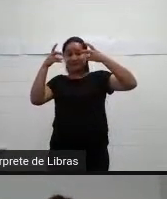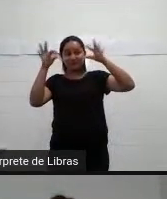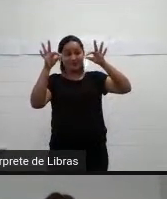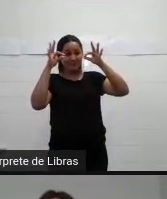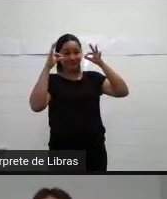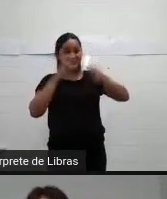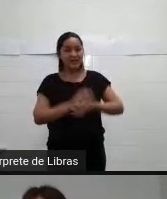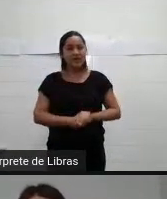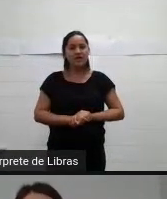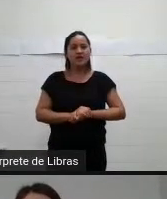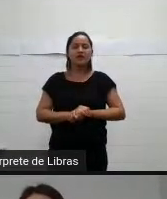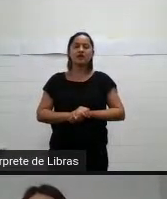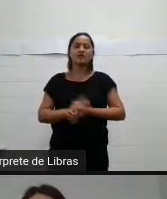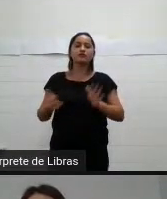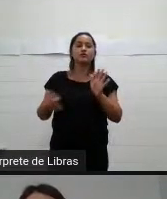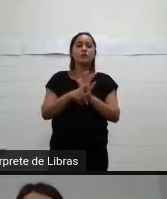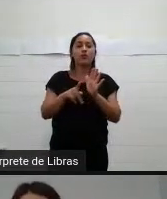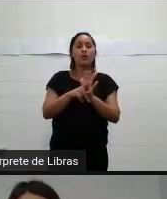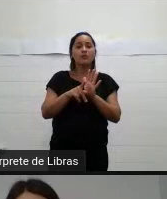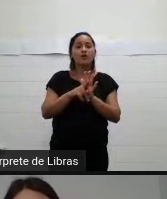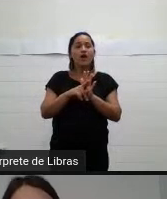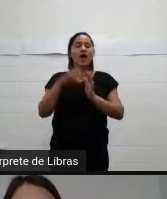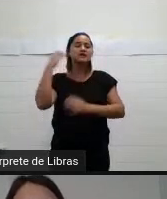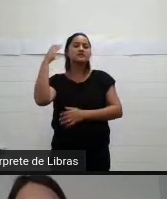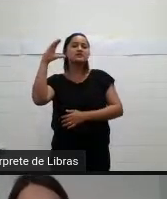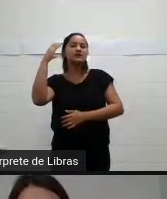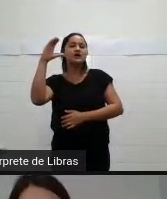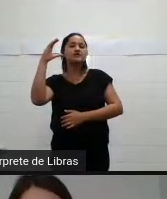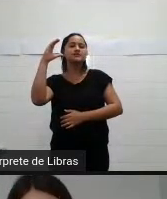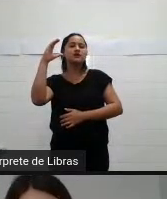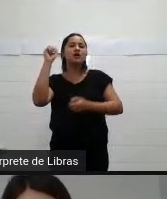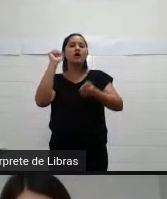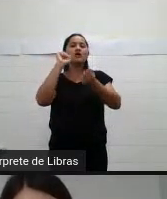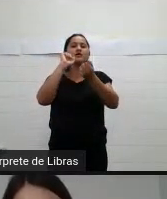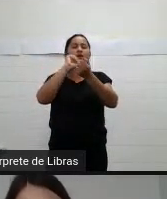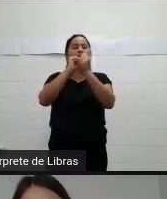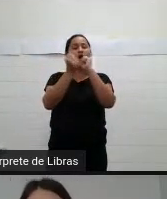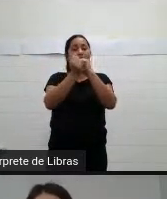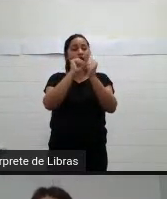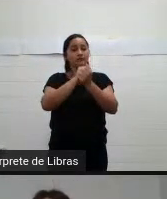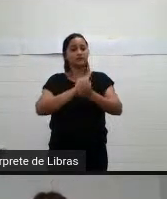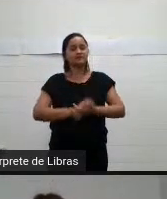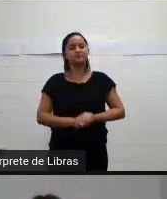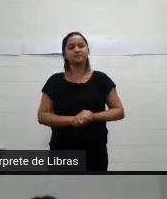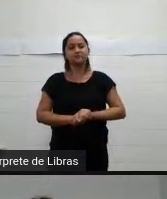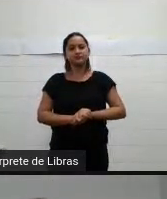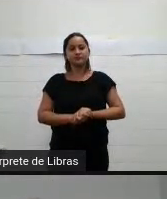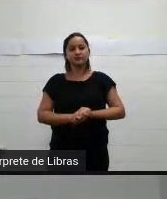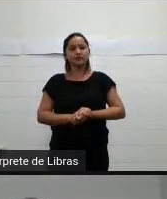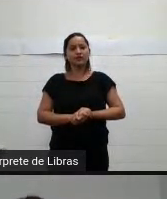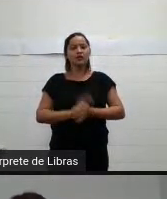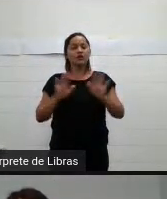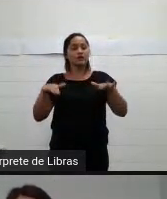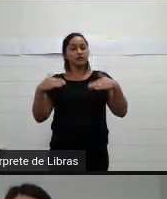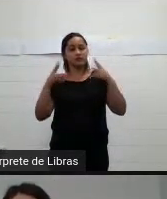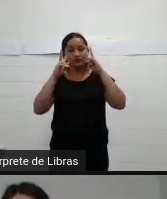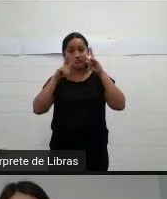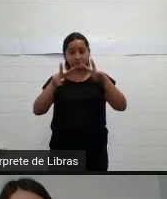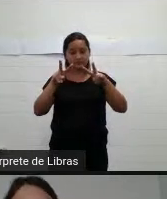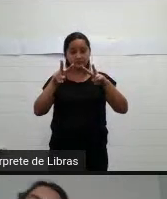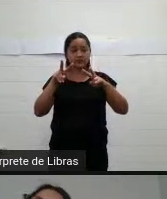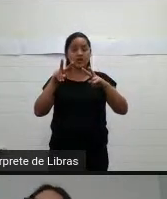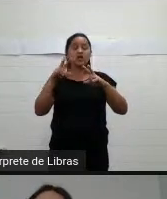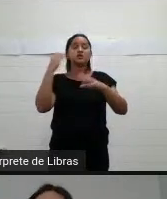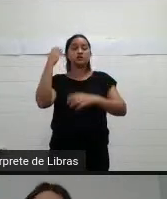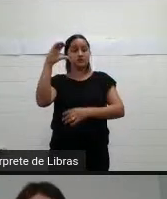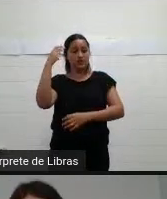fossem associadas à ciência e à arte, né? Então, essa é a nossa marca, que está aí nesse slide que vocês estão vendo, CIEM, Ciências